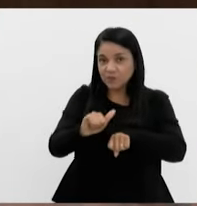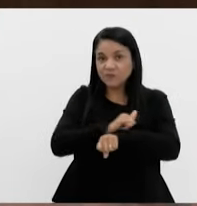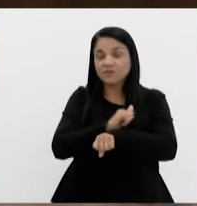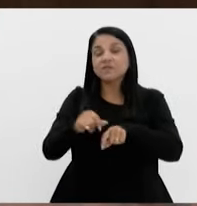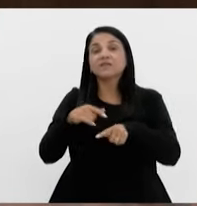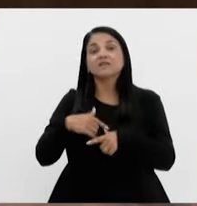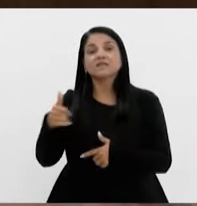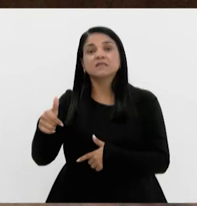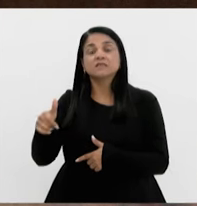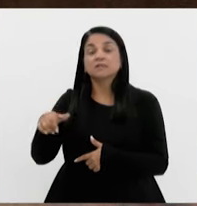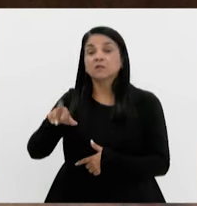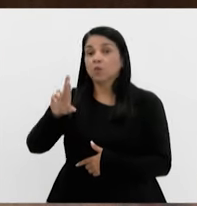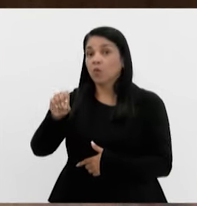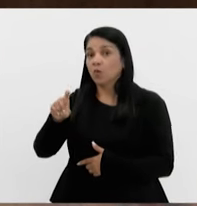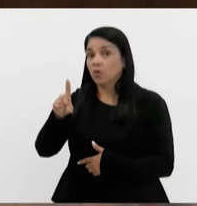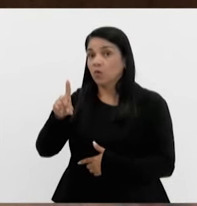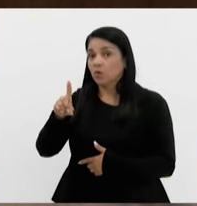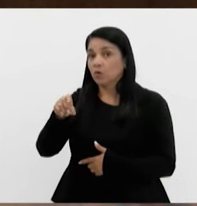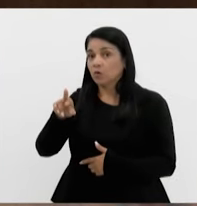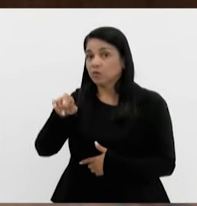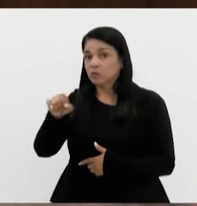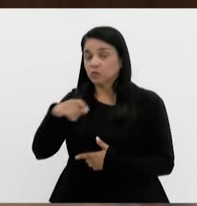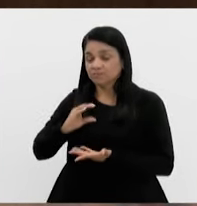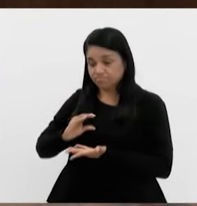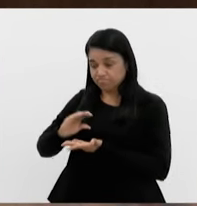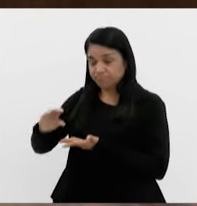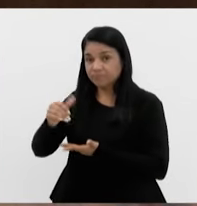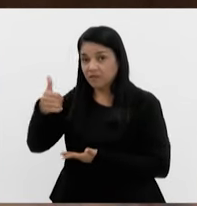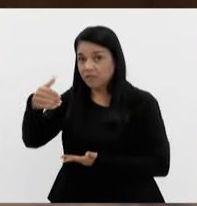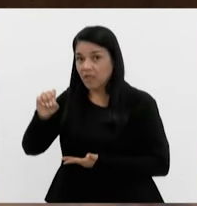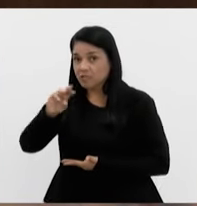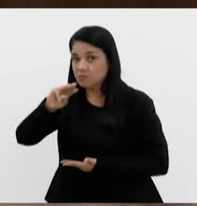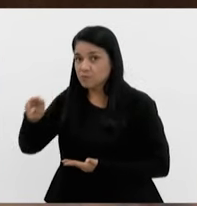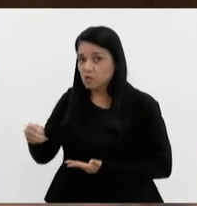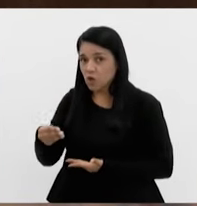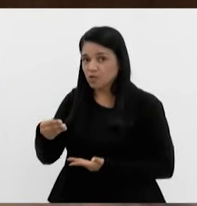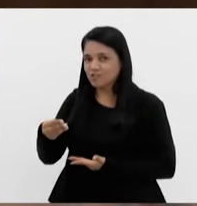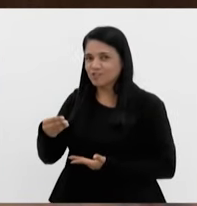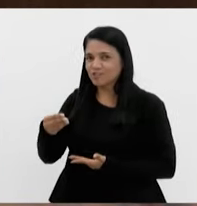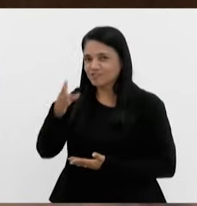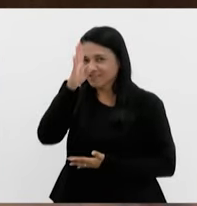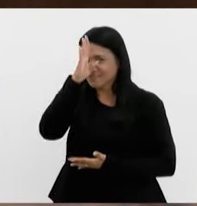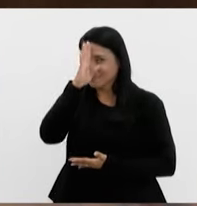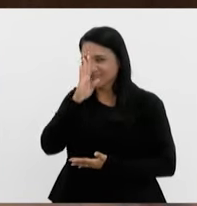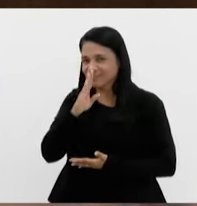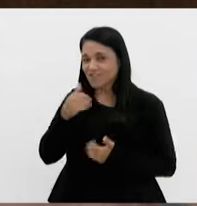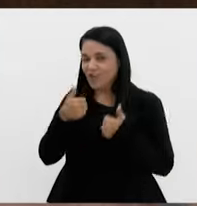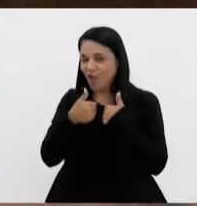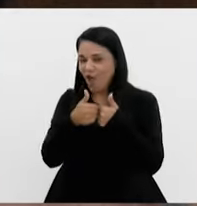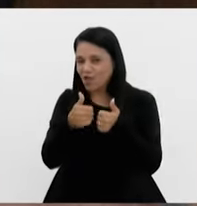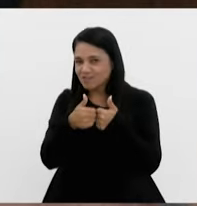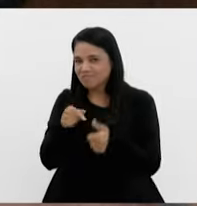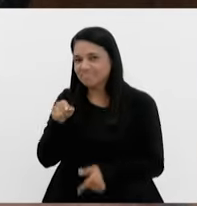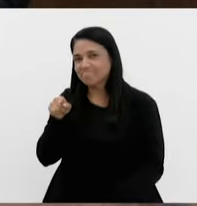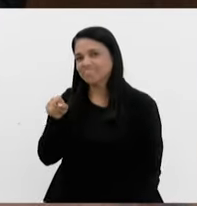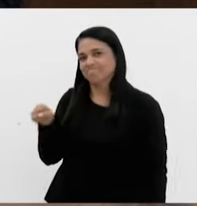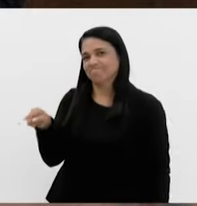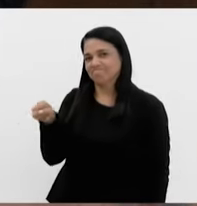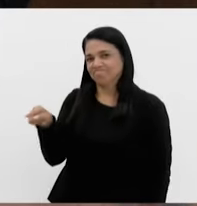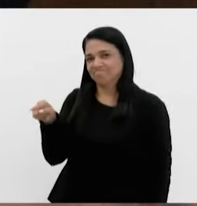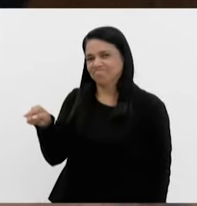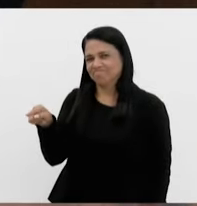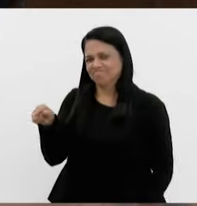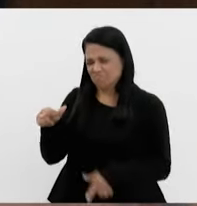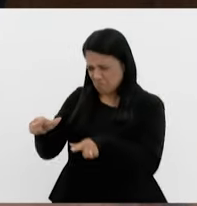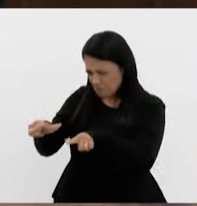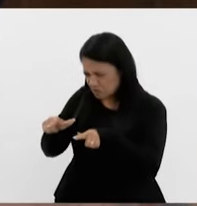recebeu 10 mil de reembolso da gratuidade de ônibus do município é dele que partiu uma Moção